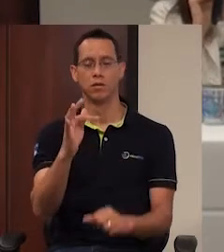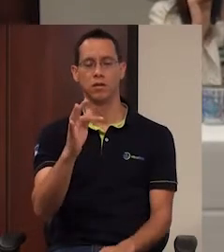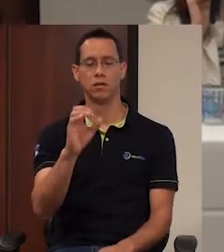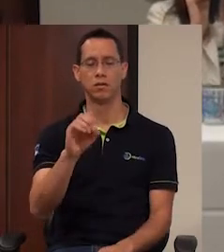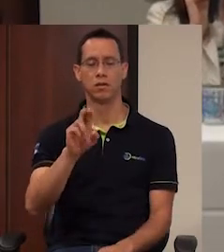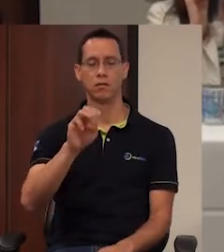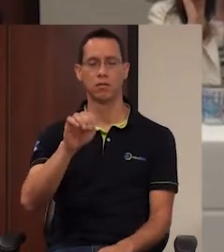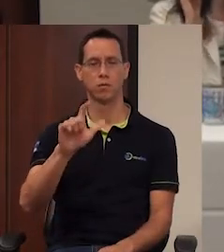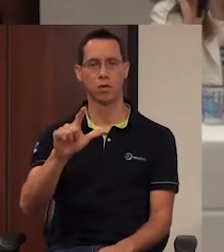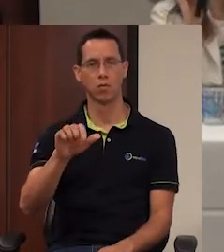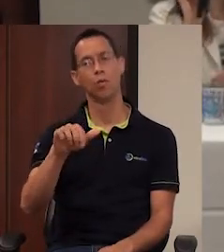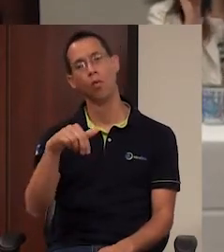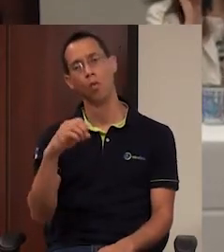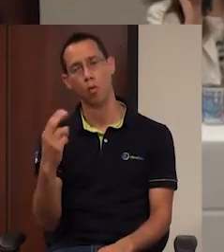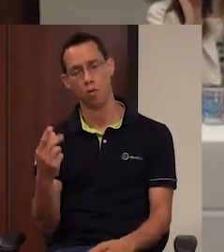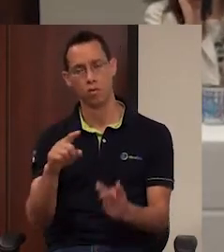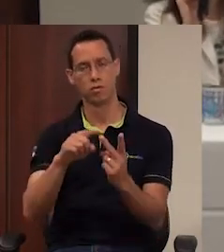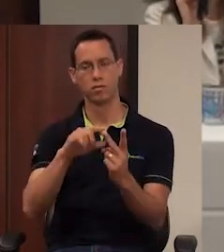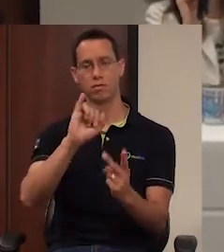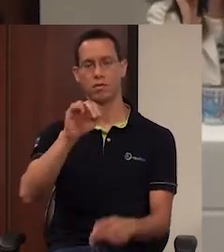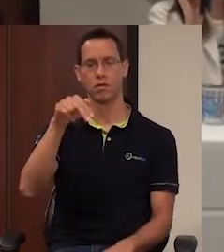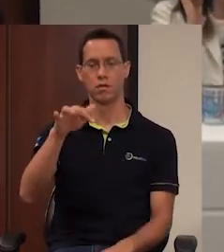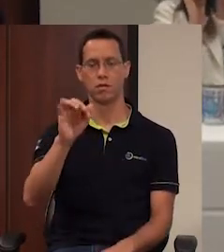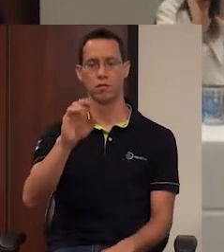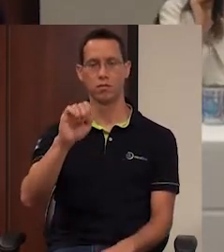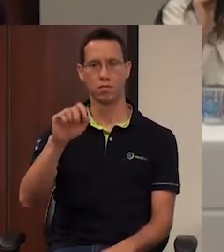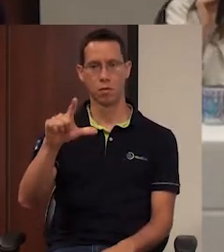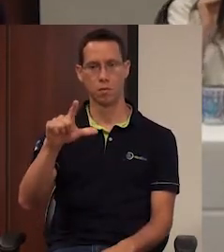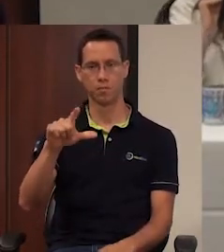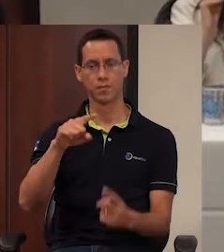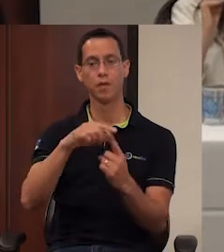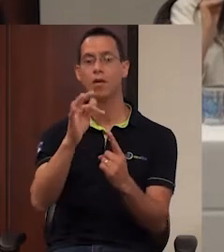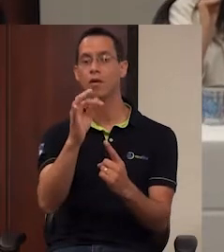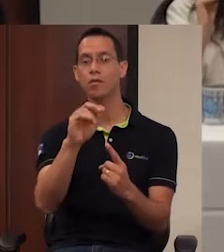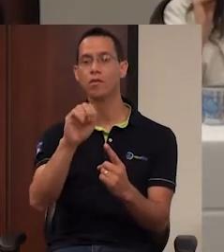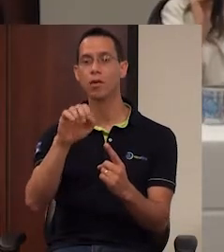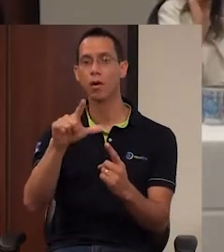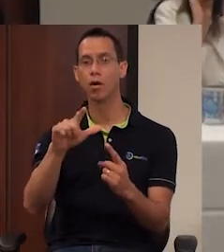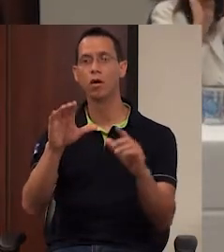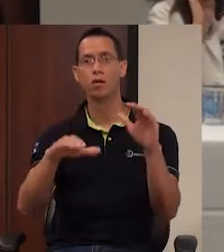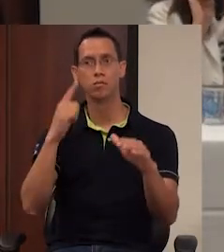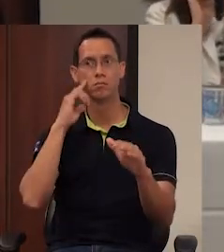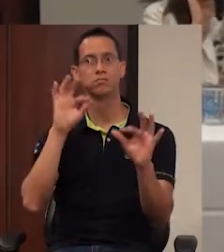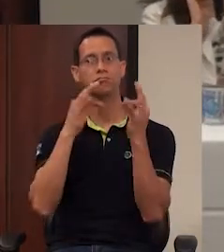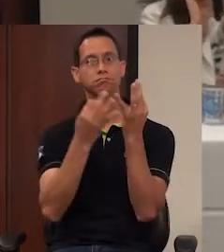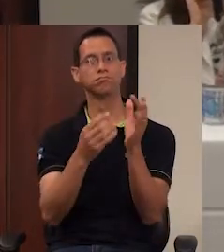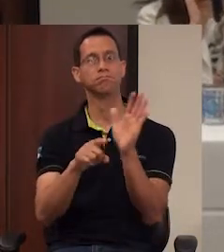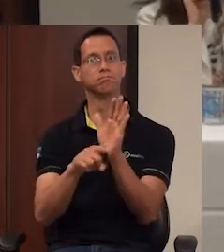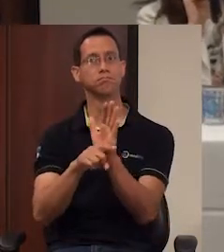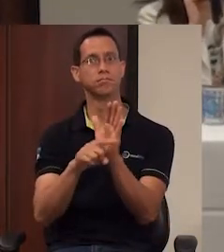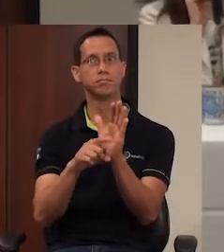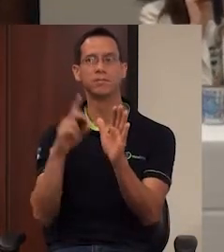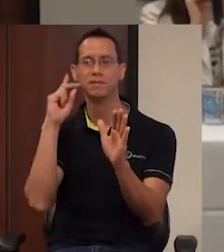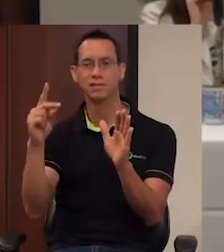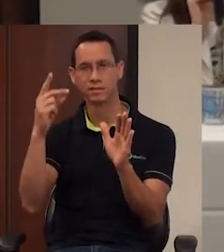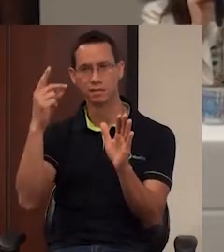ou informais, né? Então, os informais, a própria família muitas vezes faz o papel do apoio informal para coisas mais da vida